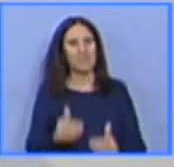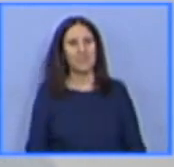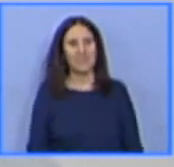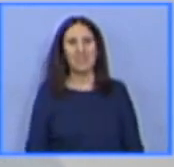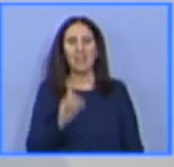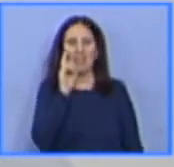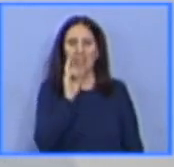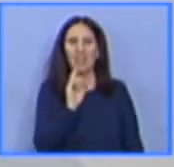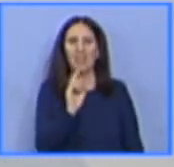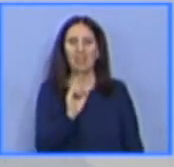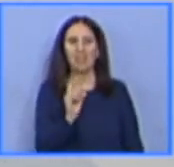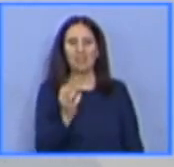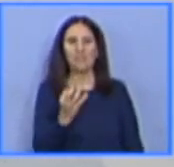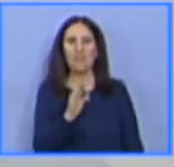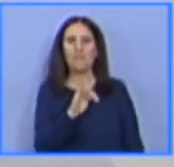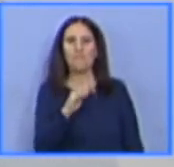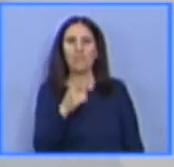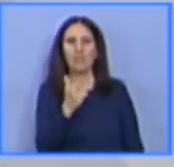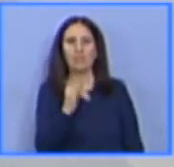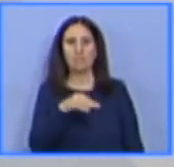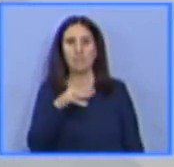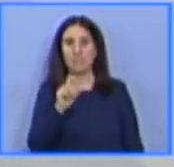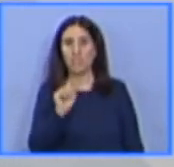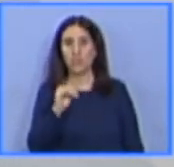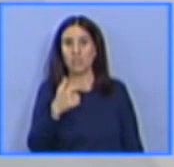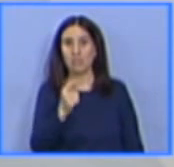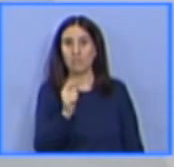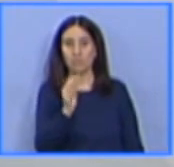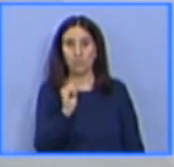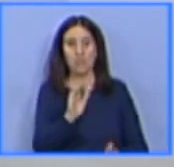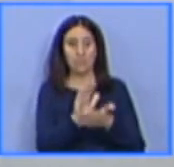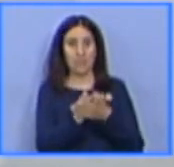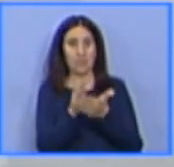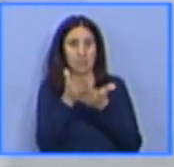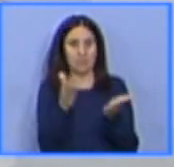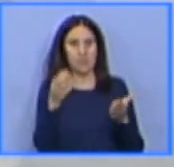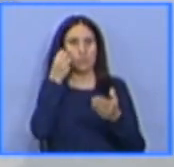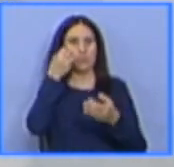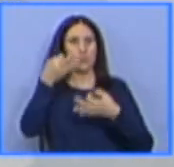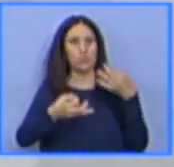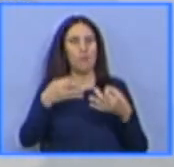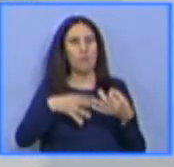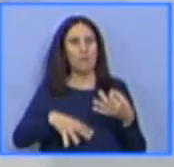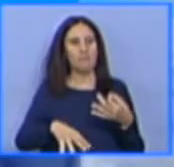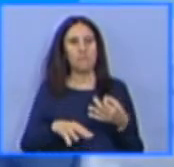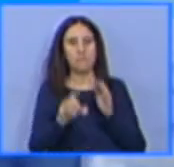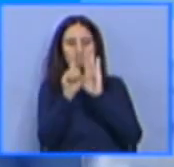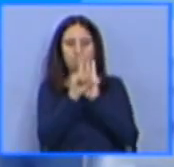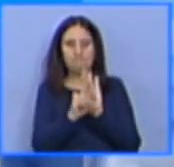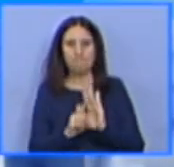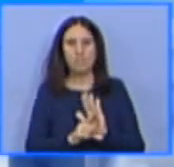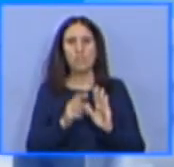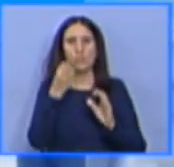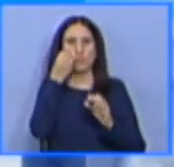Esteves, ao fim e ao cabo, os juristas com esta carta aberta também pretendem é que o ordenamento